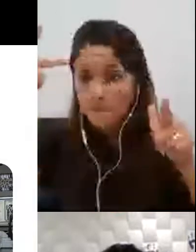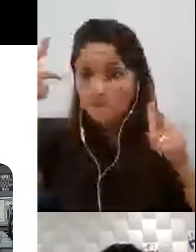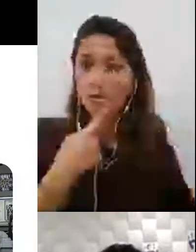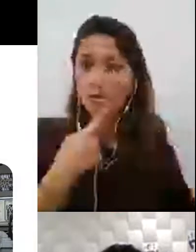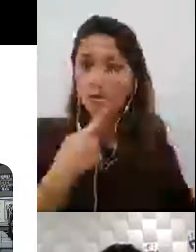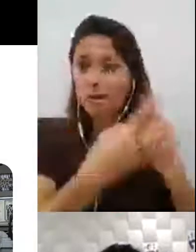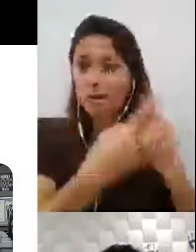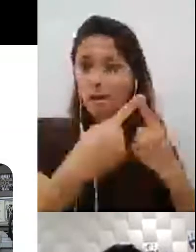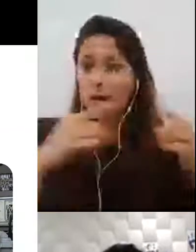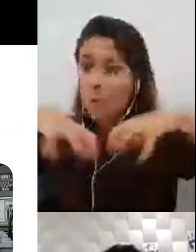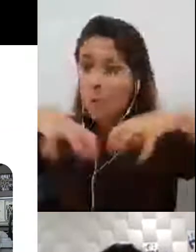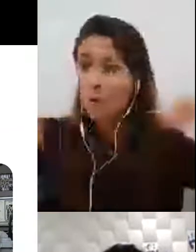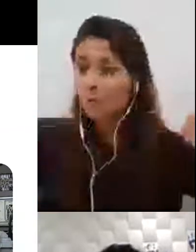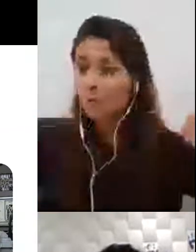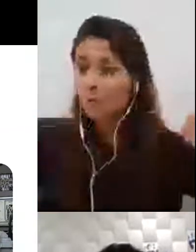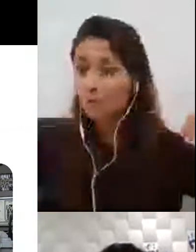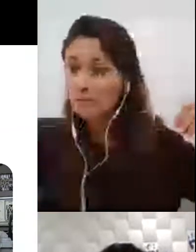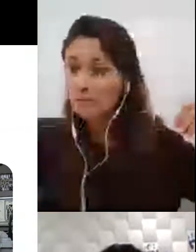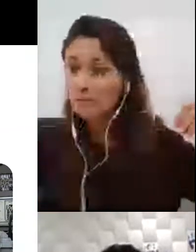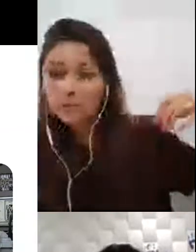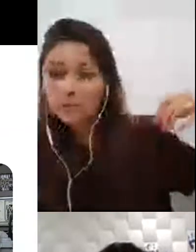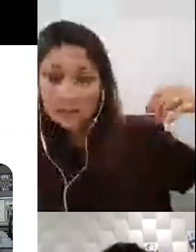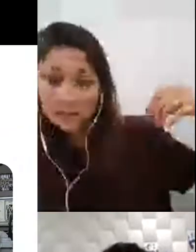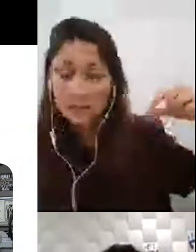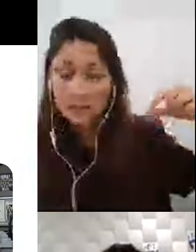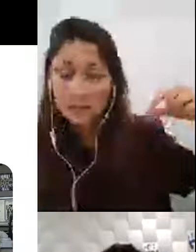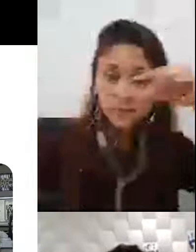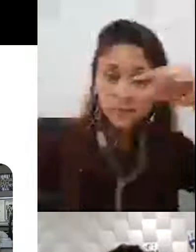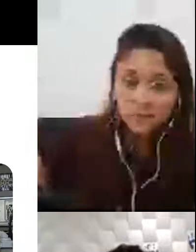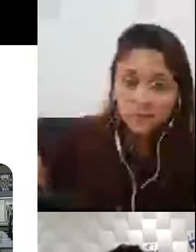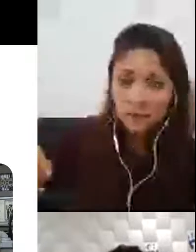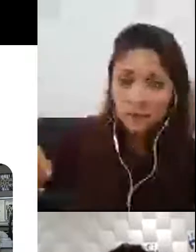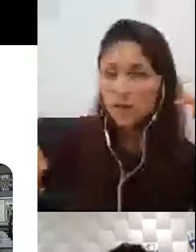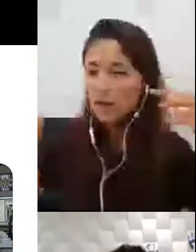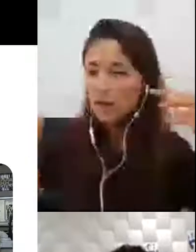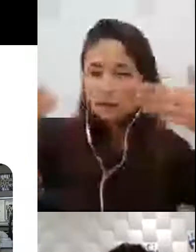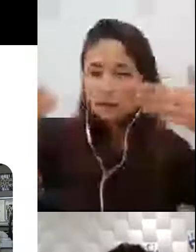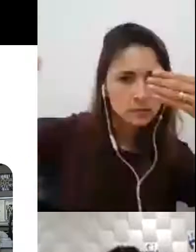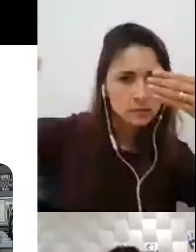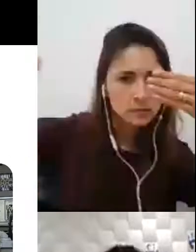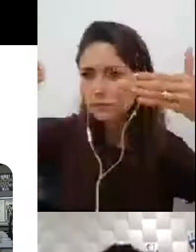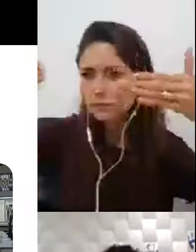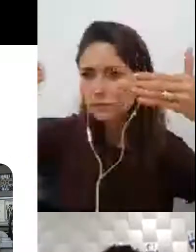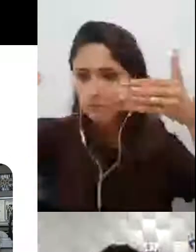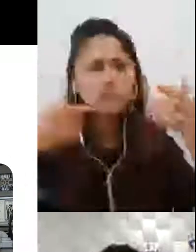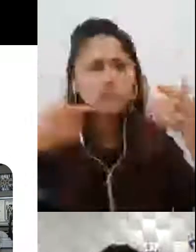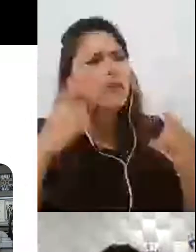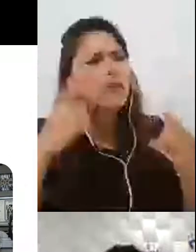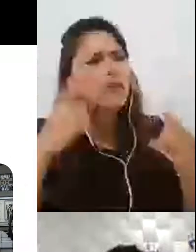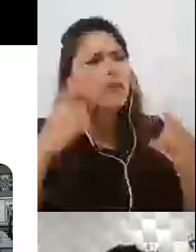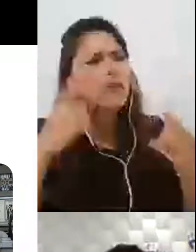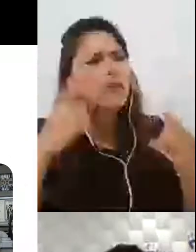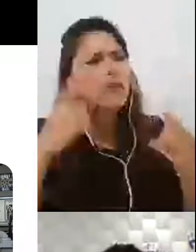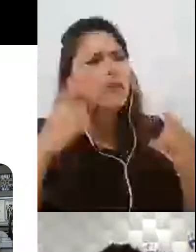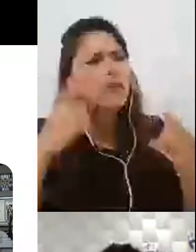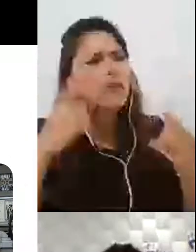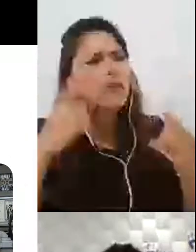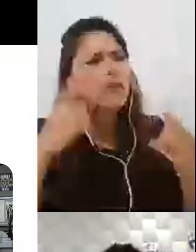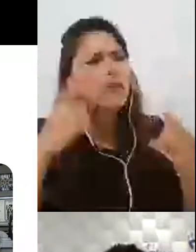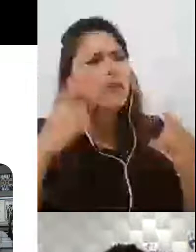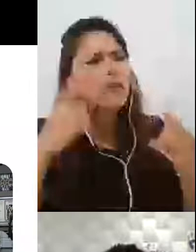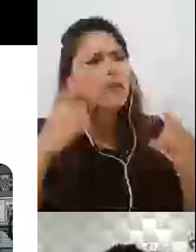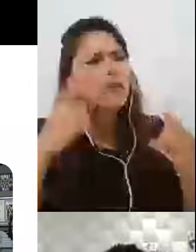interagindo à distância e tomando decisões junto com a pessoa. Olha, executa essa atividade, analise